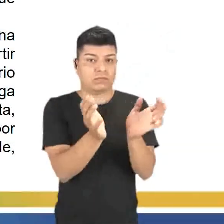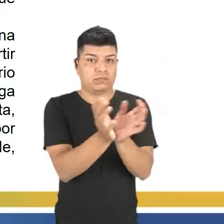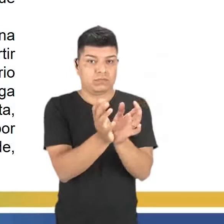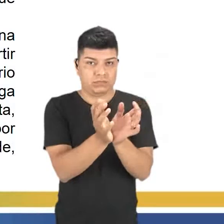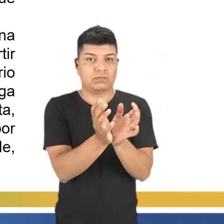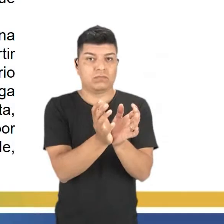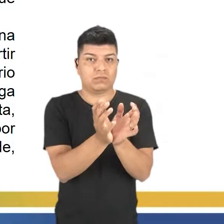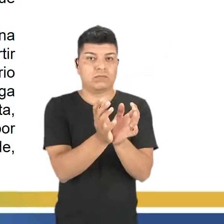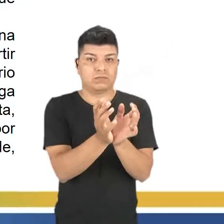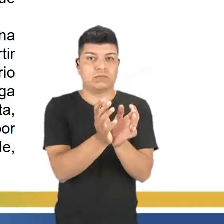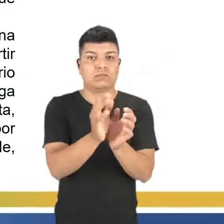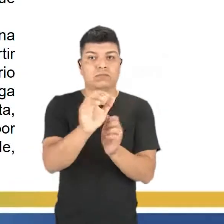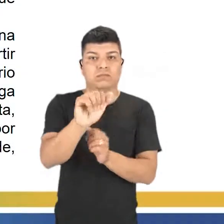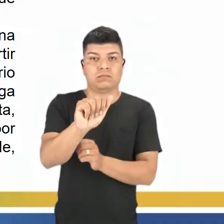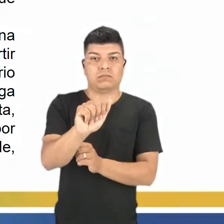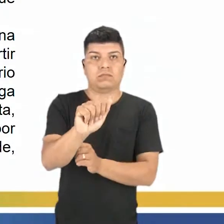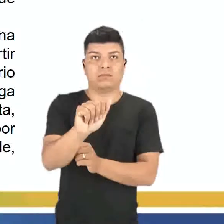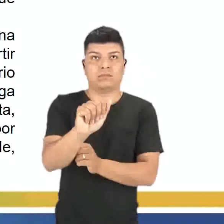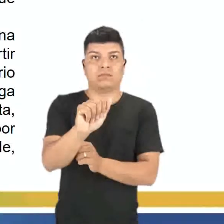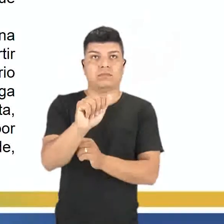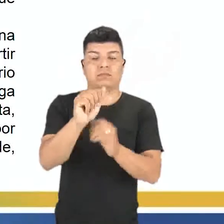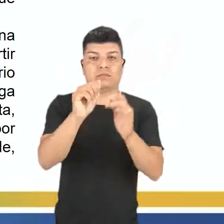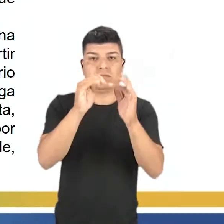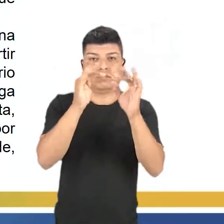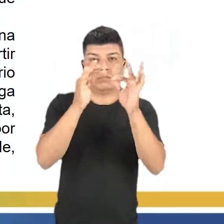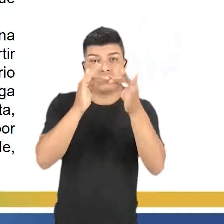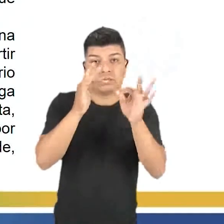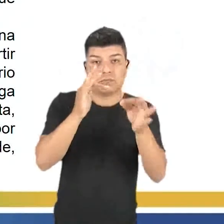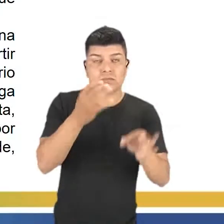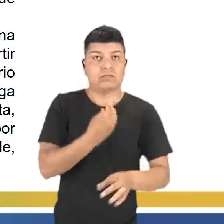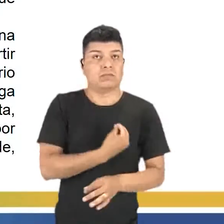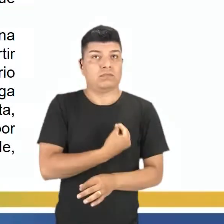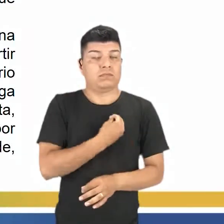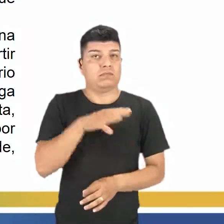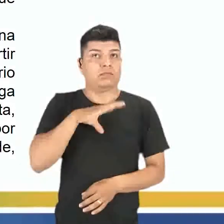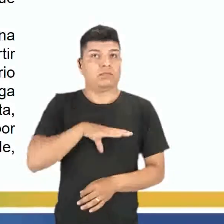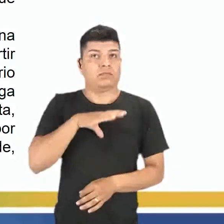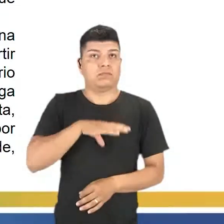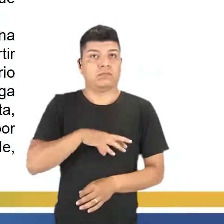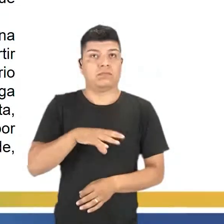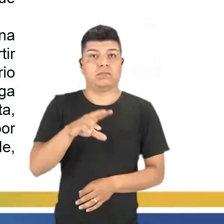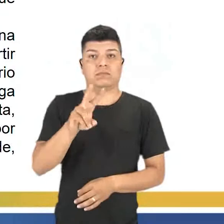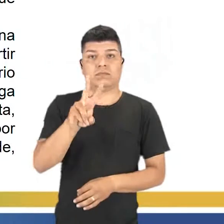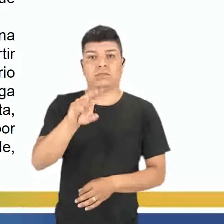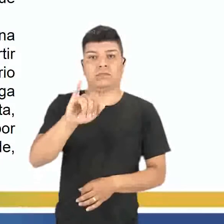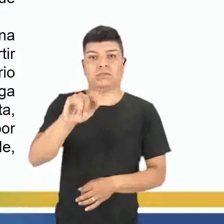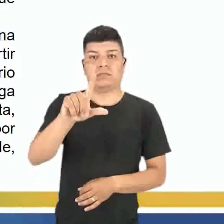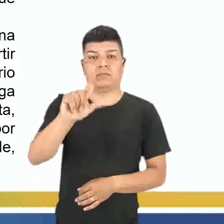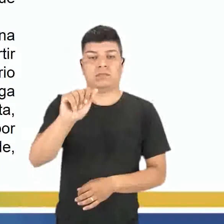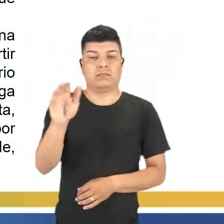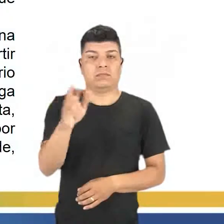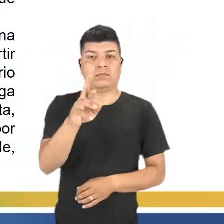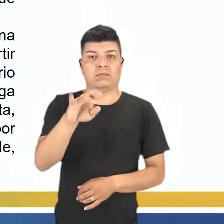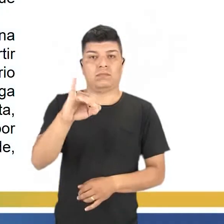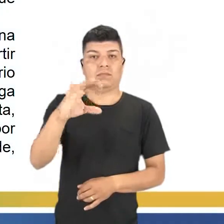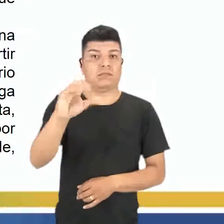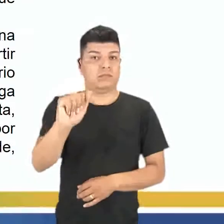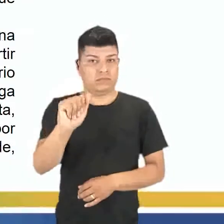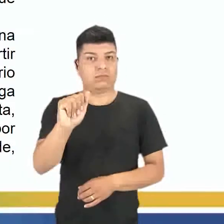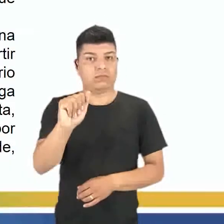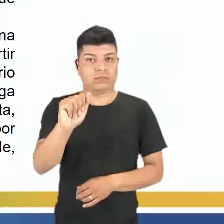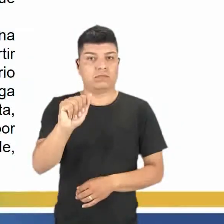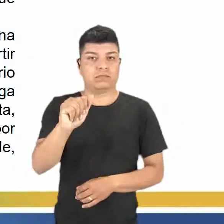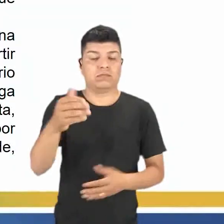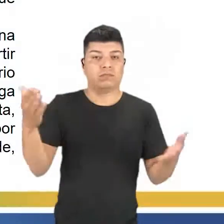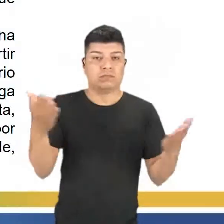autores árcades que viveram na cidade de Vila Rica, hoje conhecida como Ouro Preto, em Minas Gerais. E